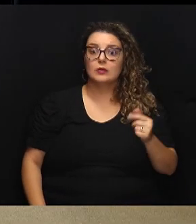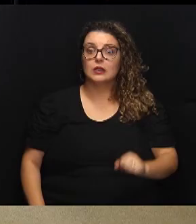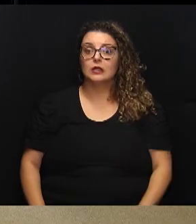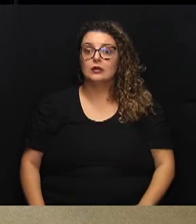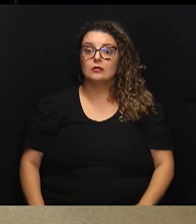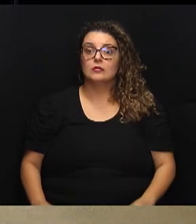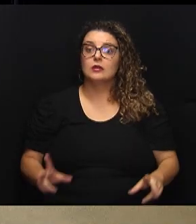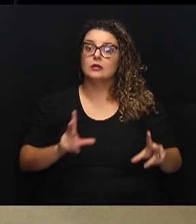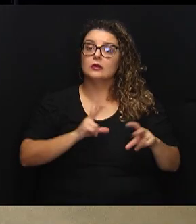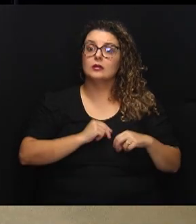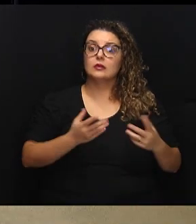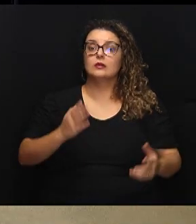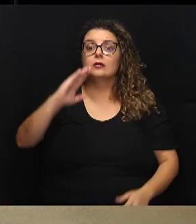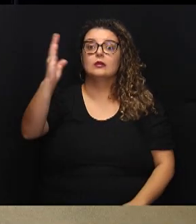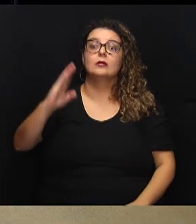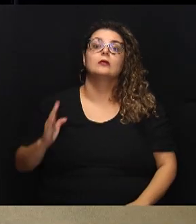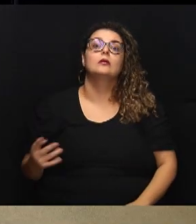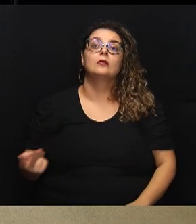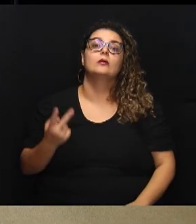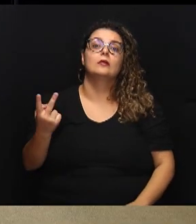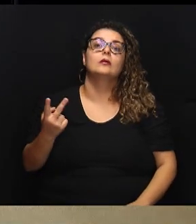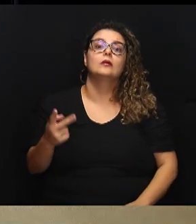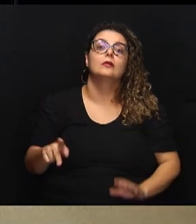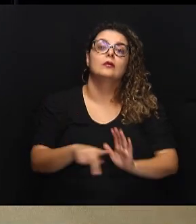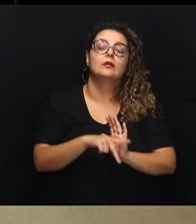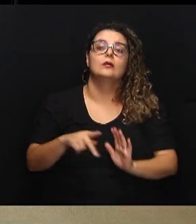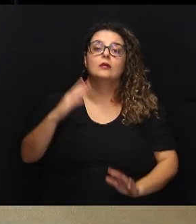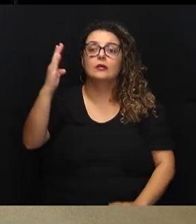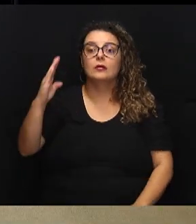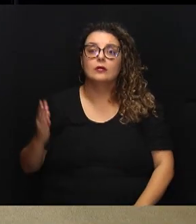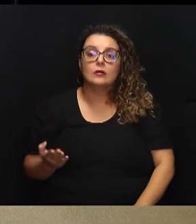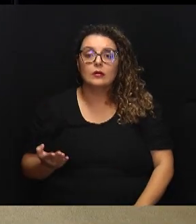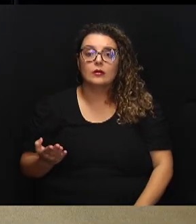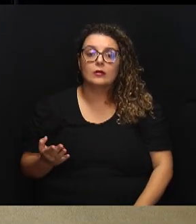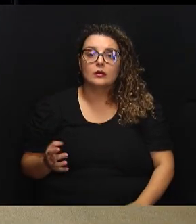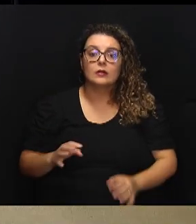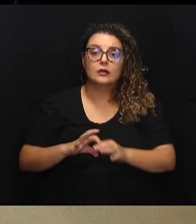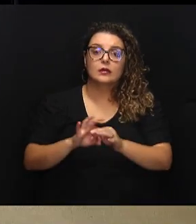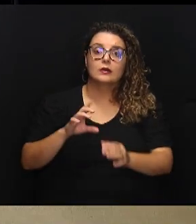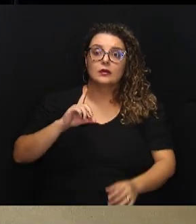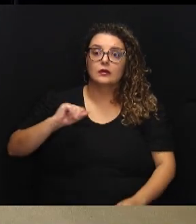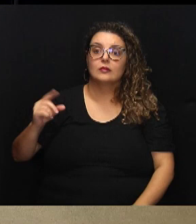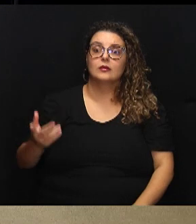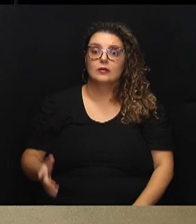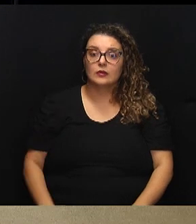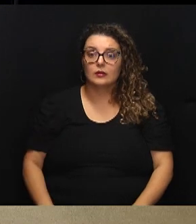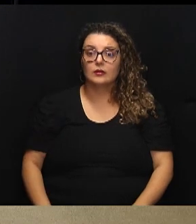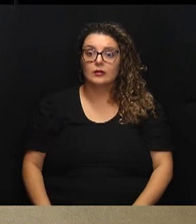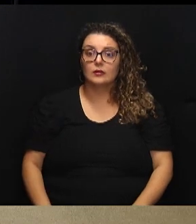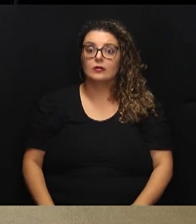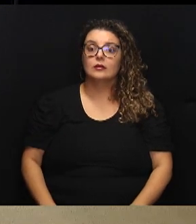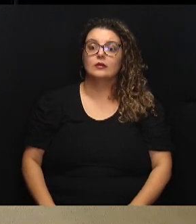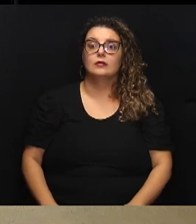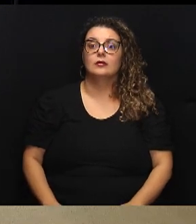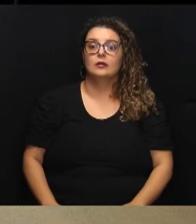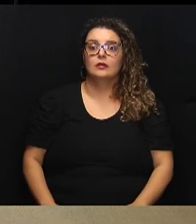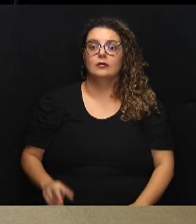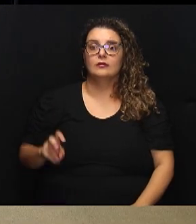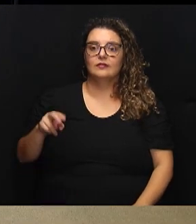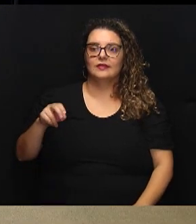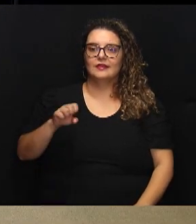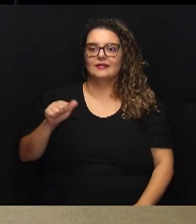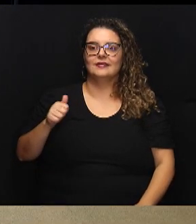poxa vida, o Brasil tem que valorizar o que é do Brasil, a gente deixa embora, né? A gente deixa embora. Ô, Vanessa,